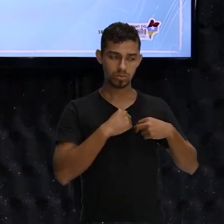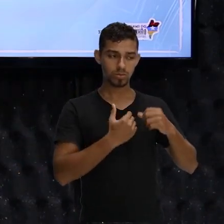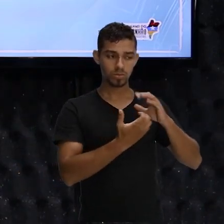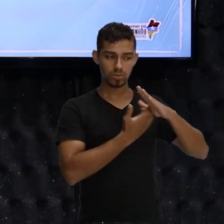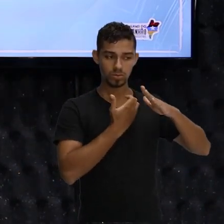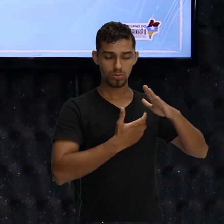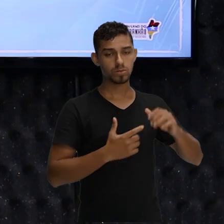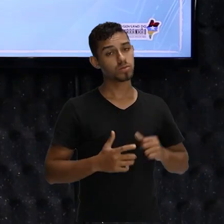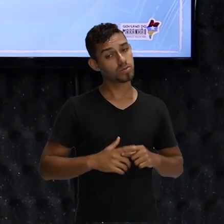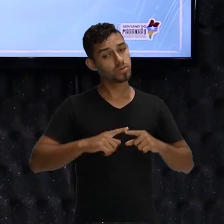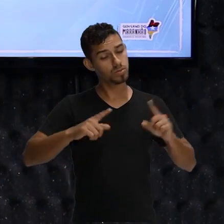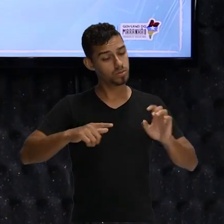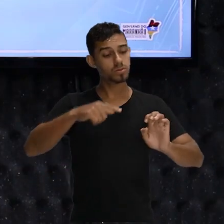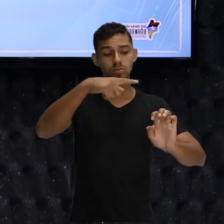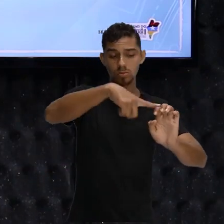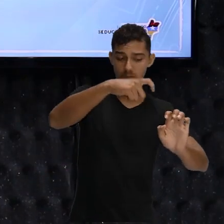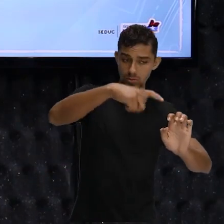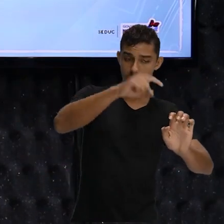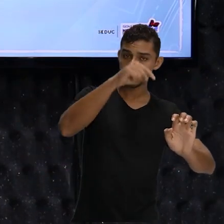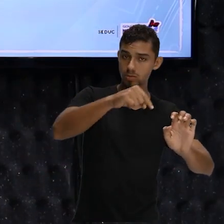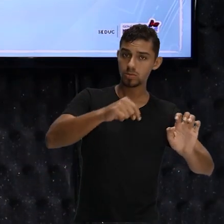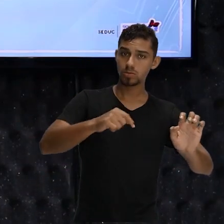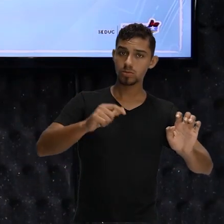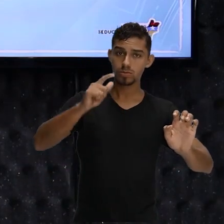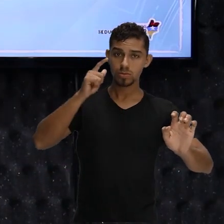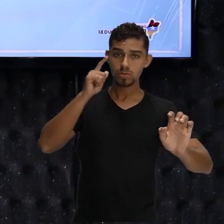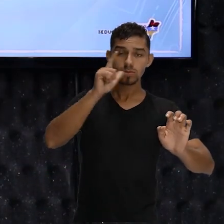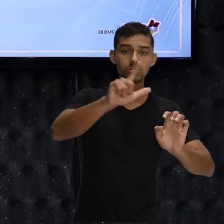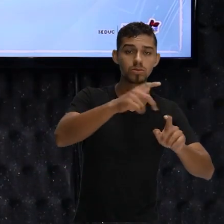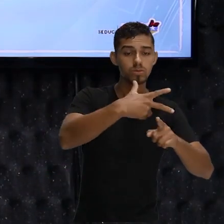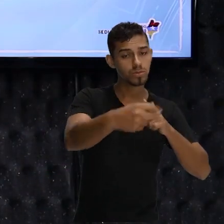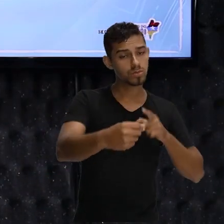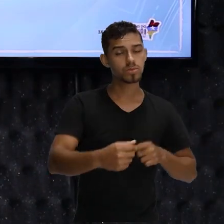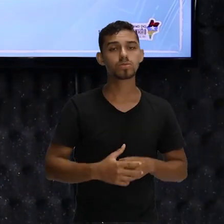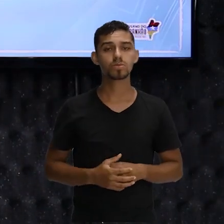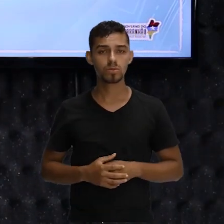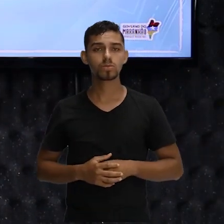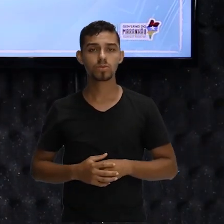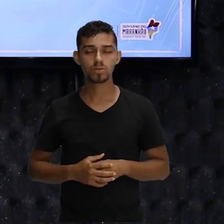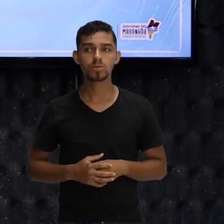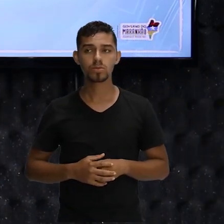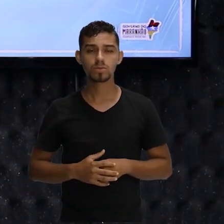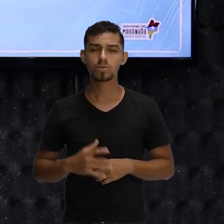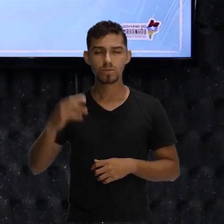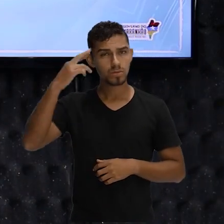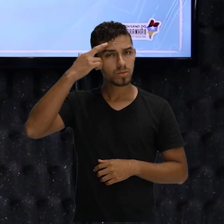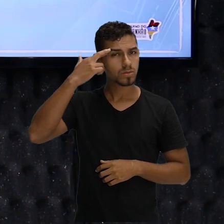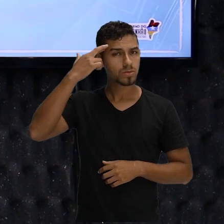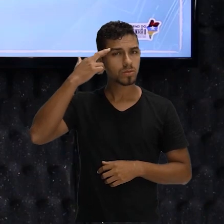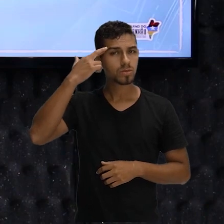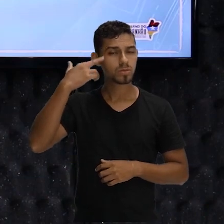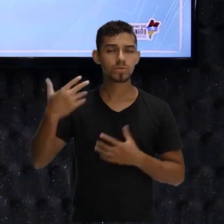atribuído, mas o empresário tem o status adquirido. Agora eu quero que tu reflita um pouquinho aí junto comigo. Ser